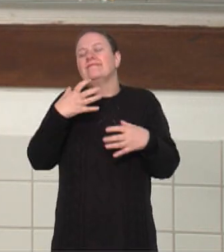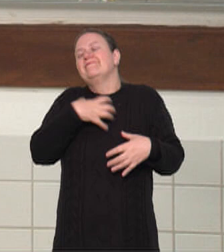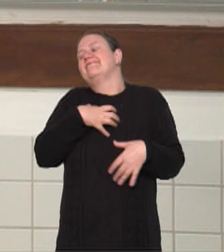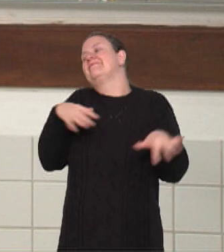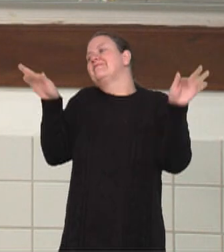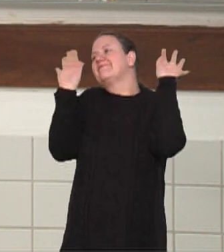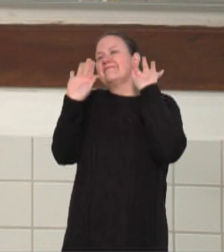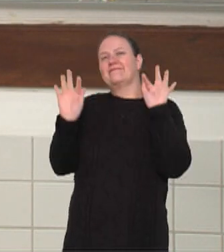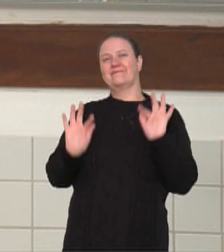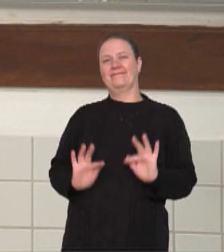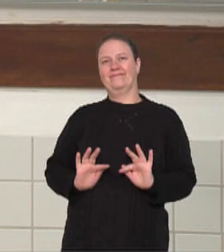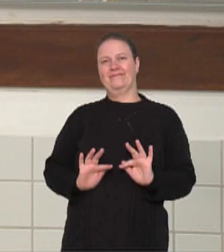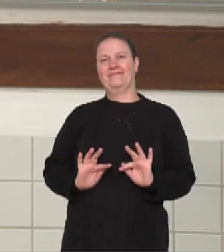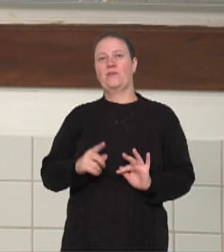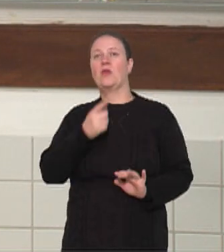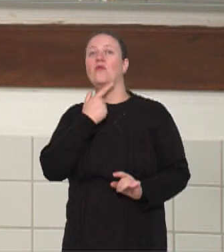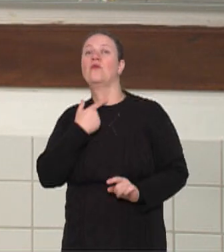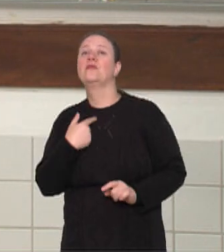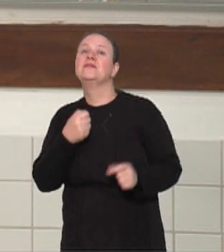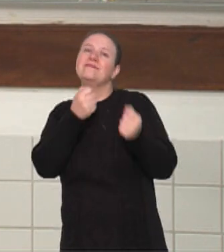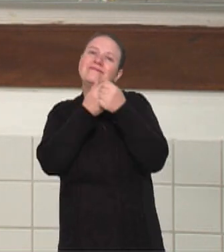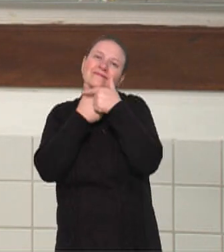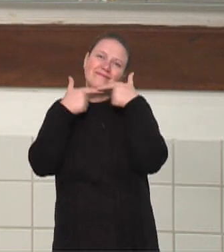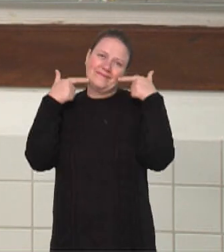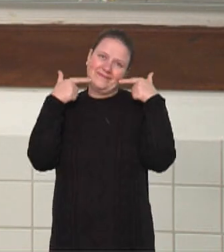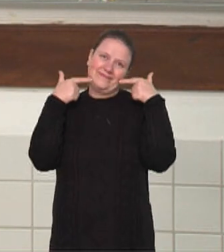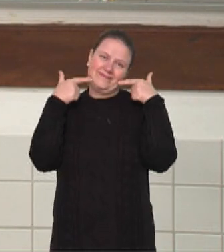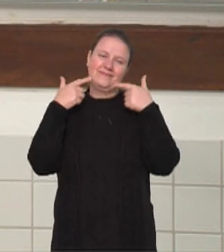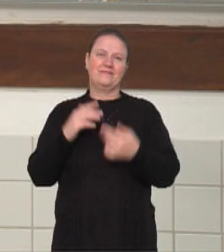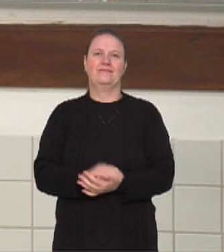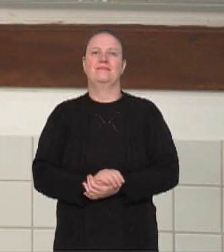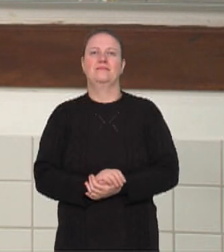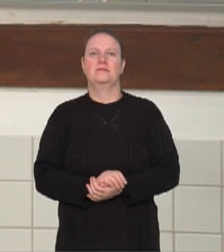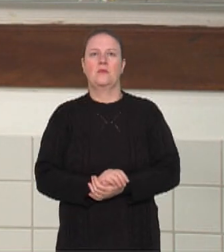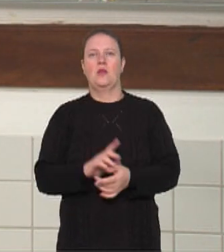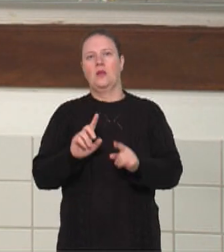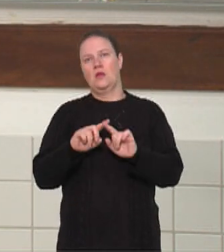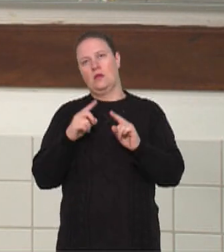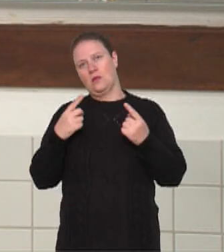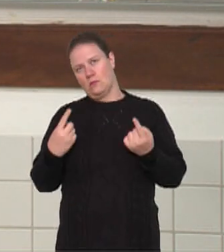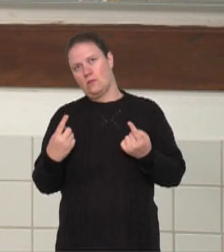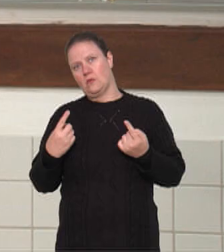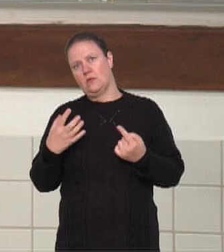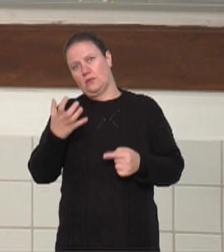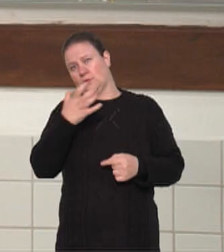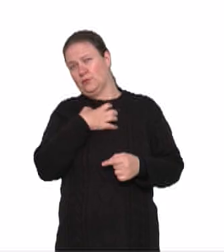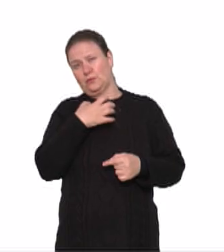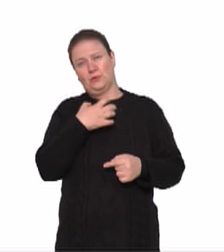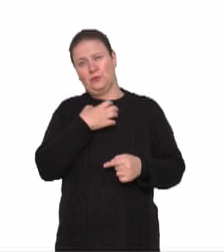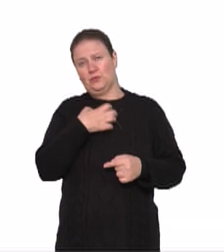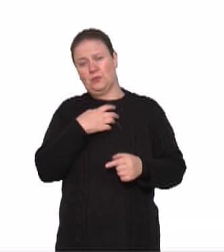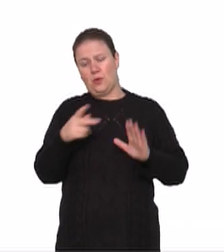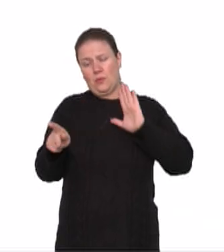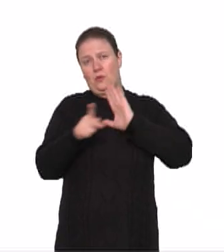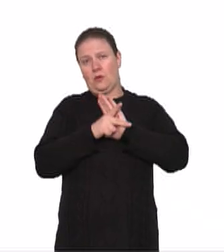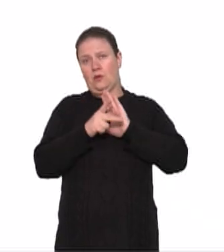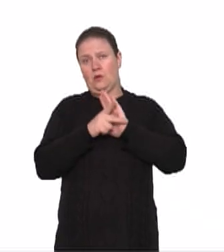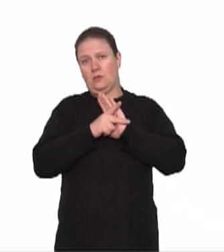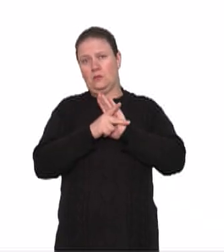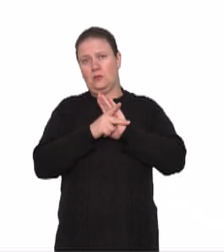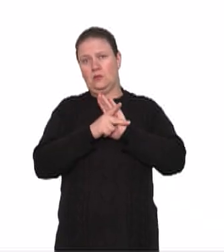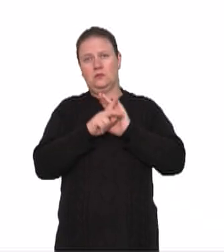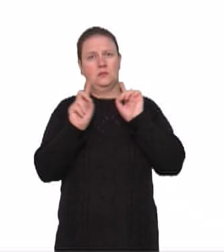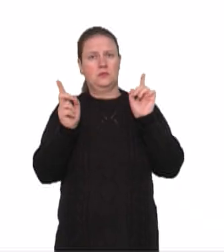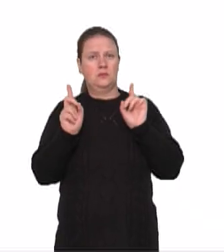está com esse sentimento de vontade de sorrir por algum motivo. Mas ele não atribui esse sentimento a ele, ele atribui ao eu lírico ao fazer